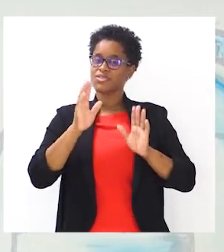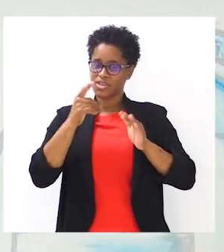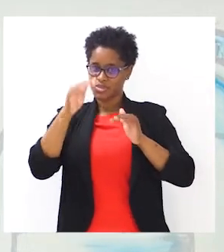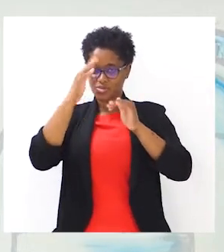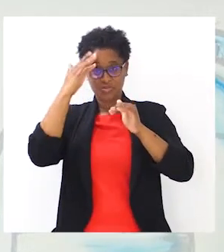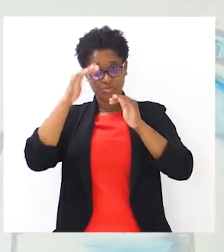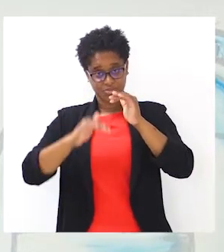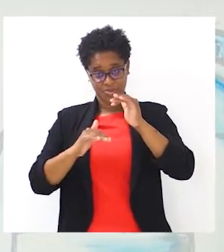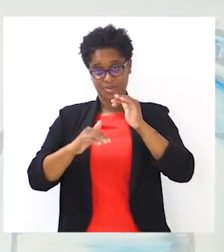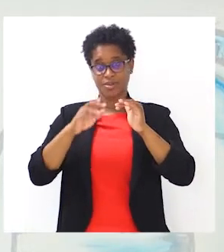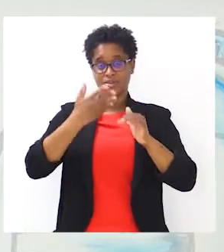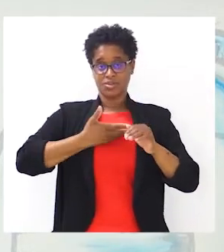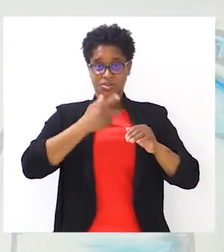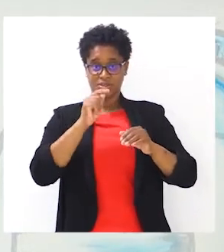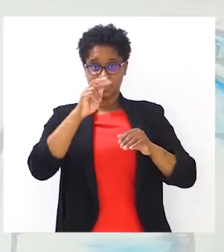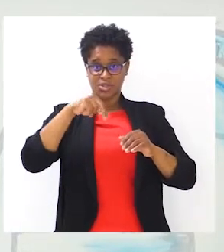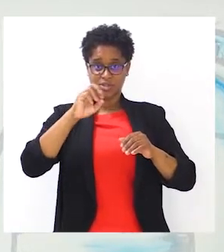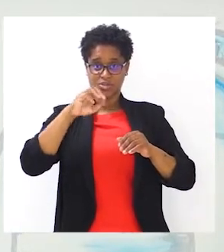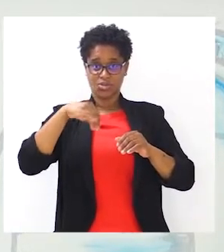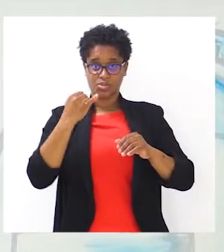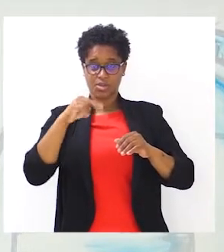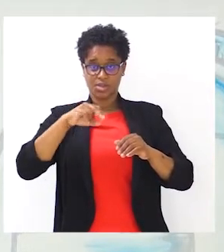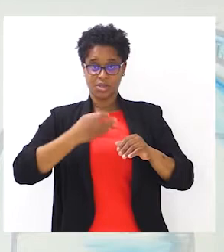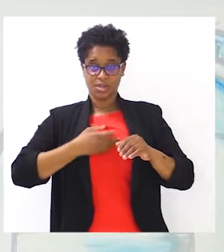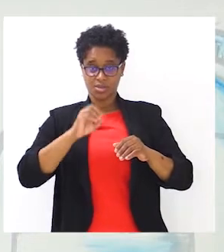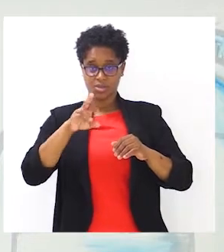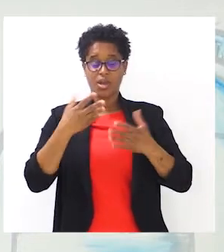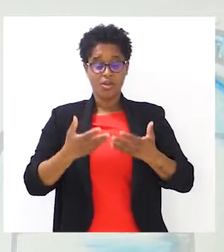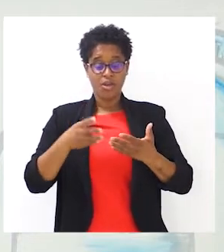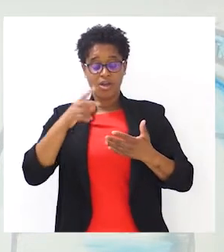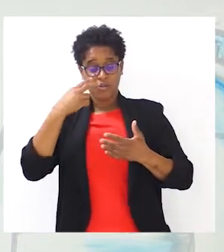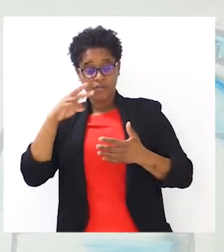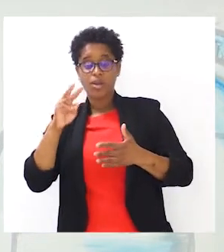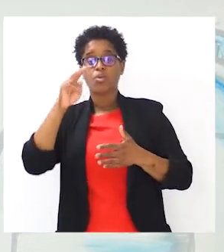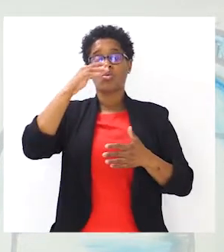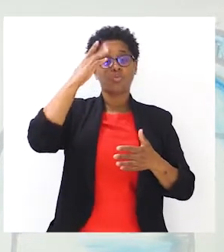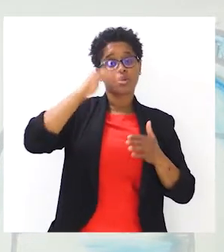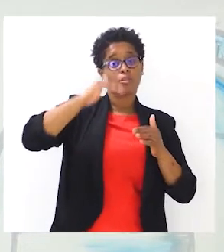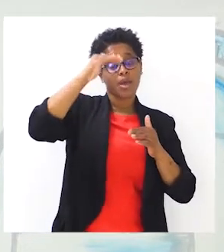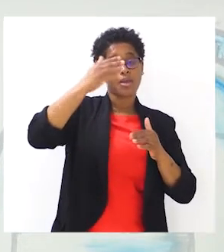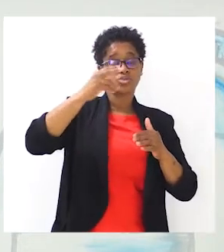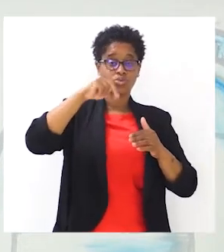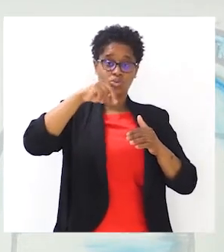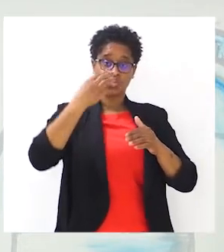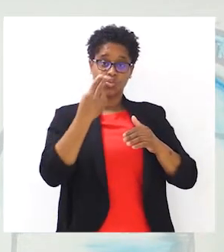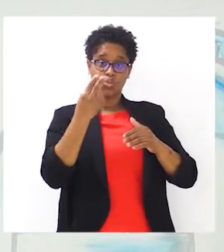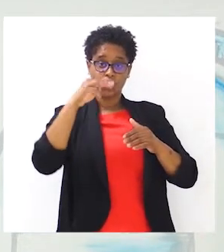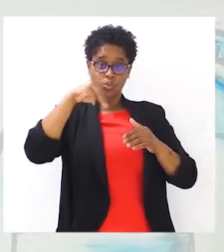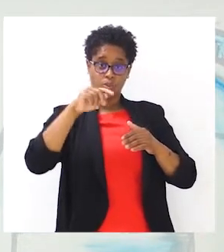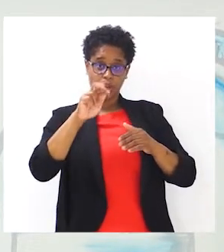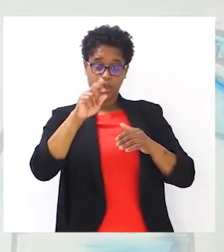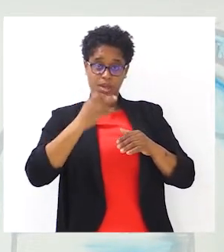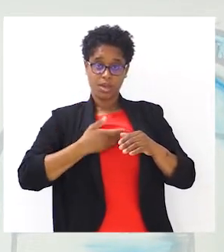denominador. Primeiro o denominador. Agora, vamos ver o numerador. 3 menos 1.